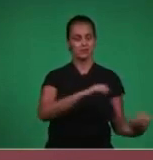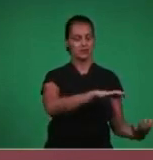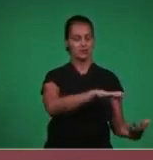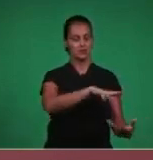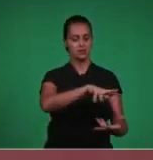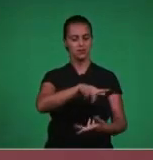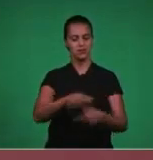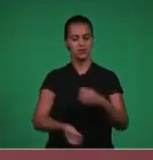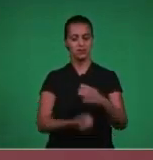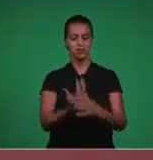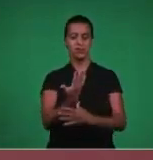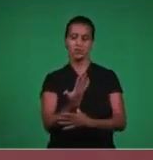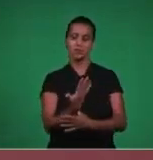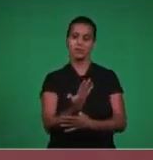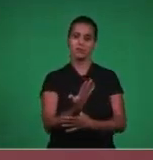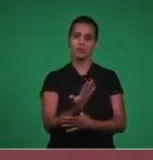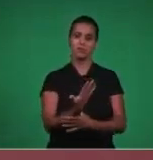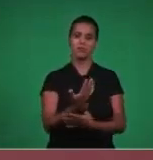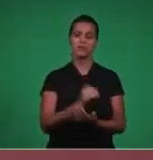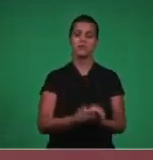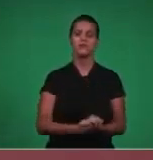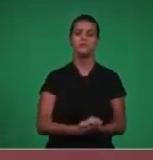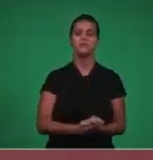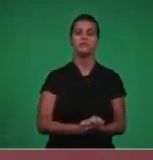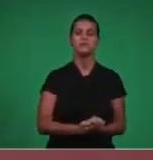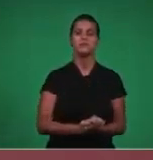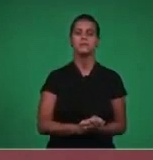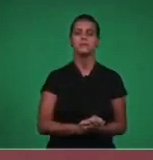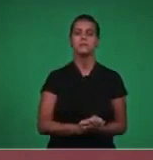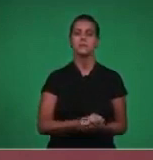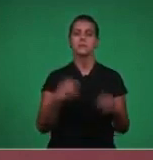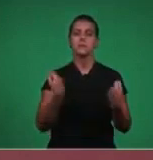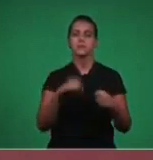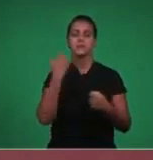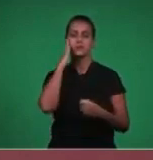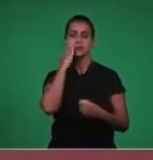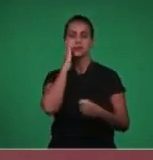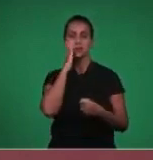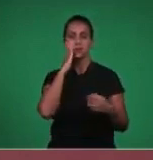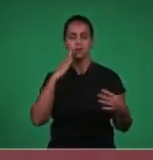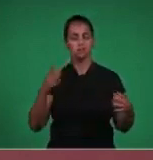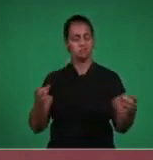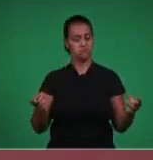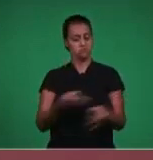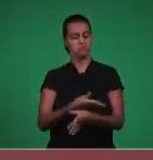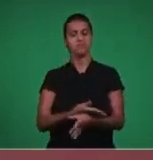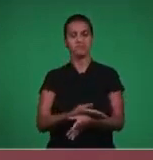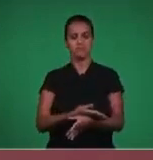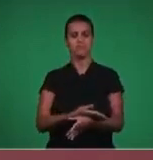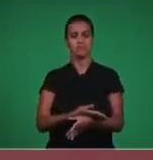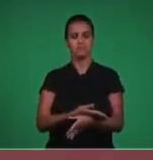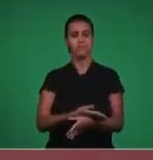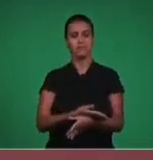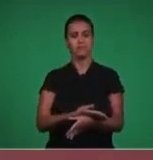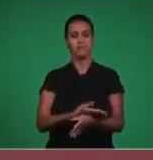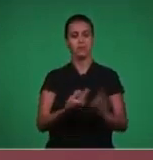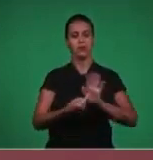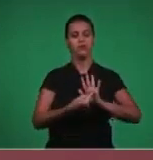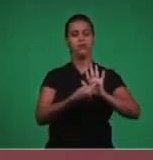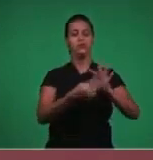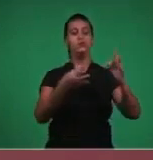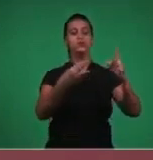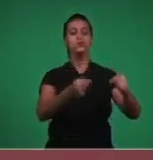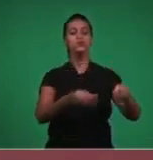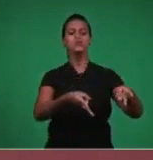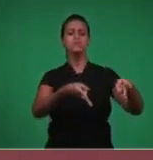e do universo, por si só, prova a existência de Deus.